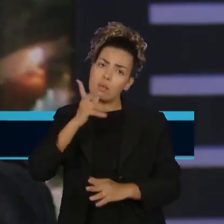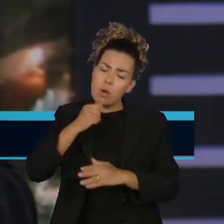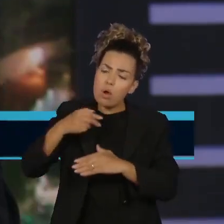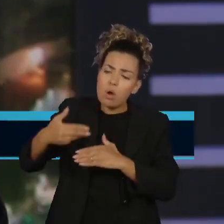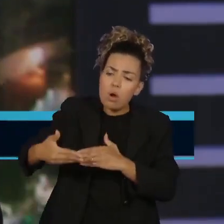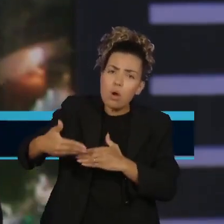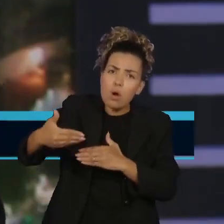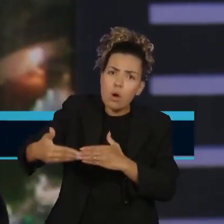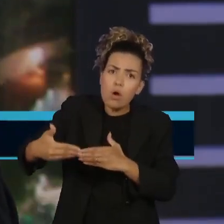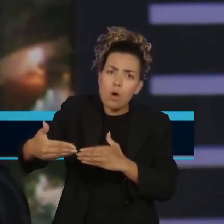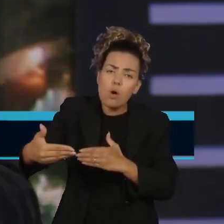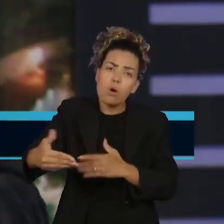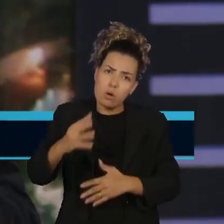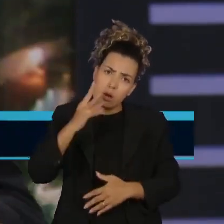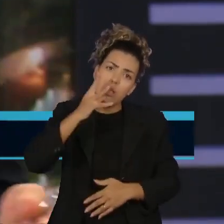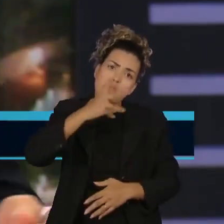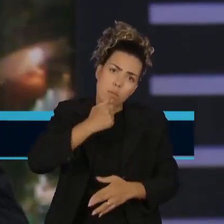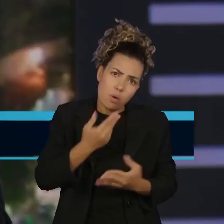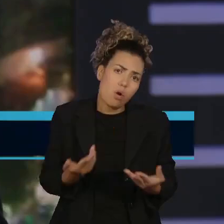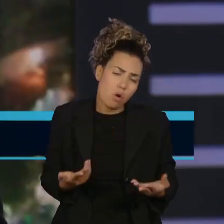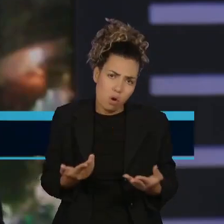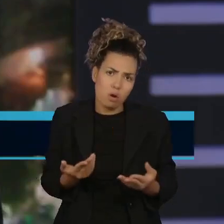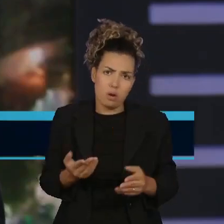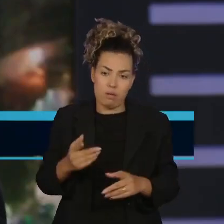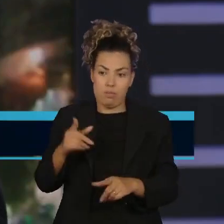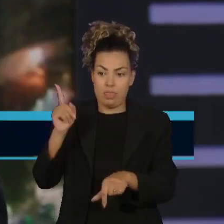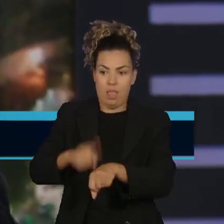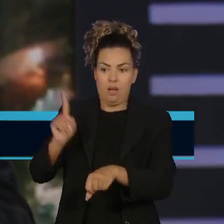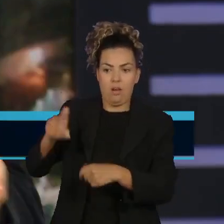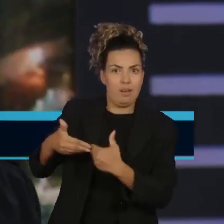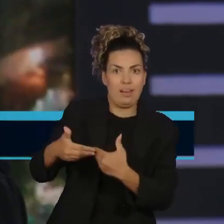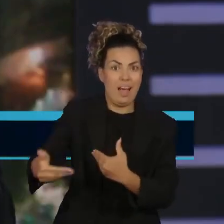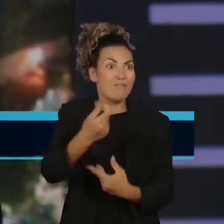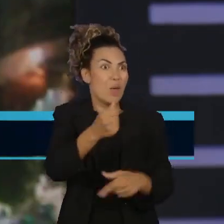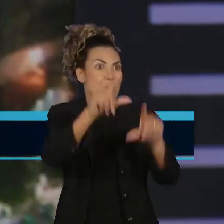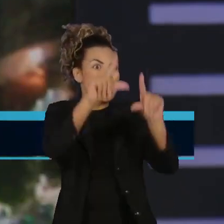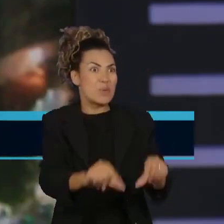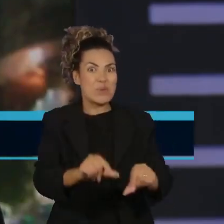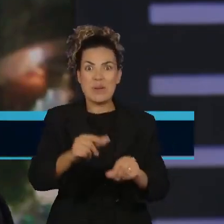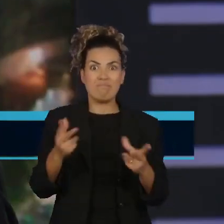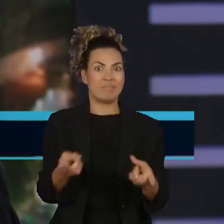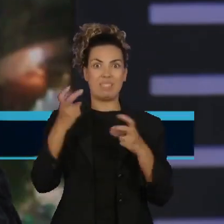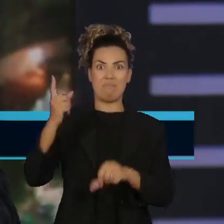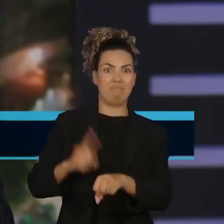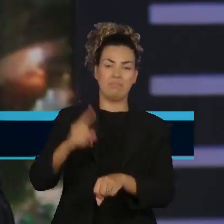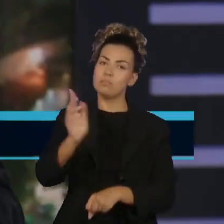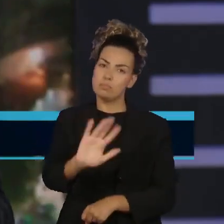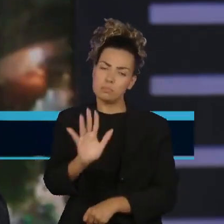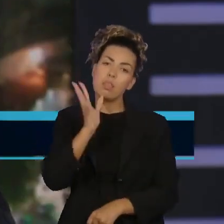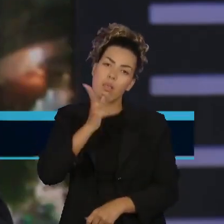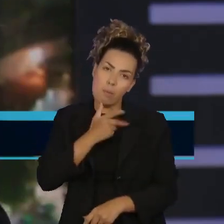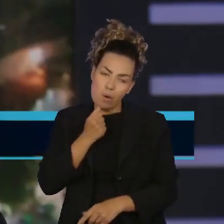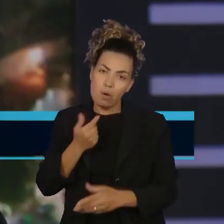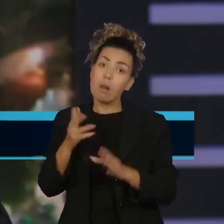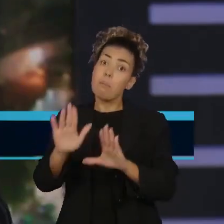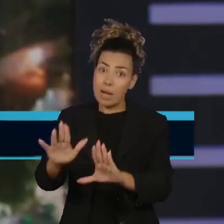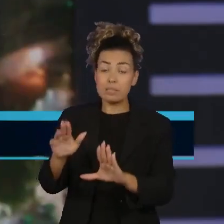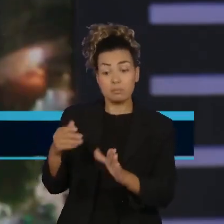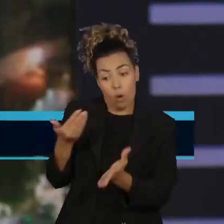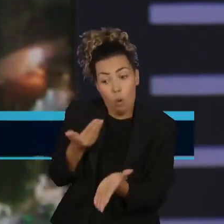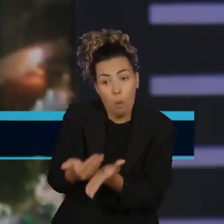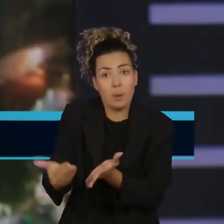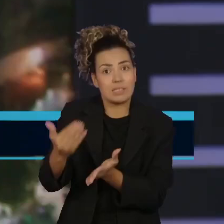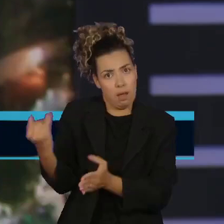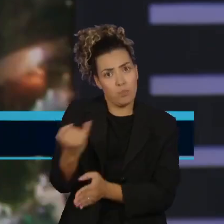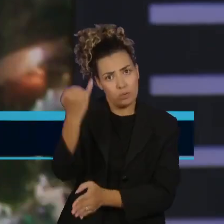um grão para uma outra, para um cereal e tal, em curto prazo. Isso é uma coisa que tem que reacomodar o processo produtivo. Mas acho que é importante começar.